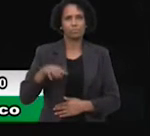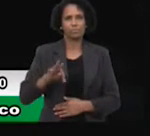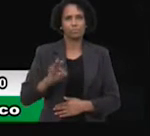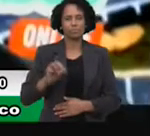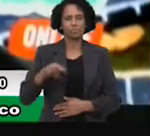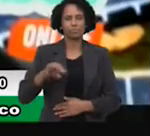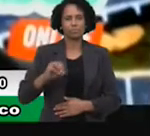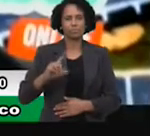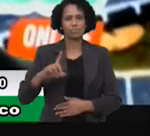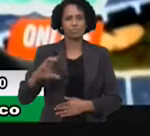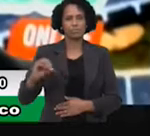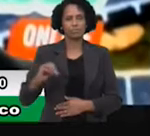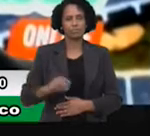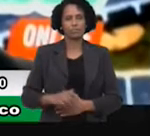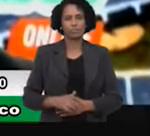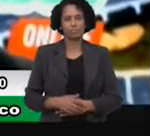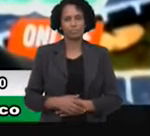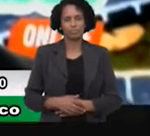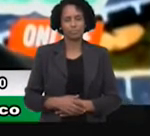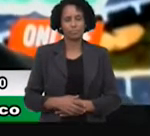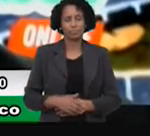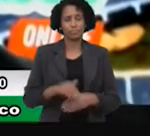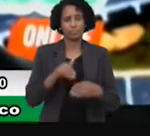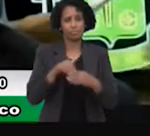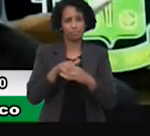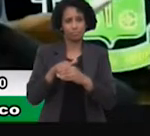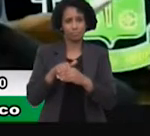Em votação, o pedido